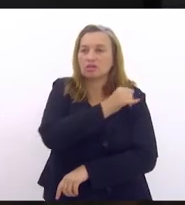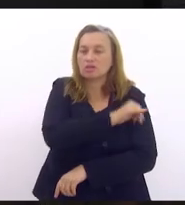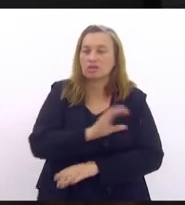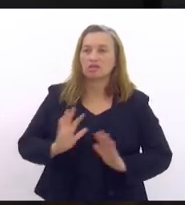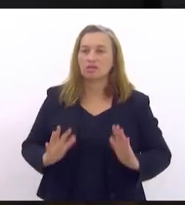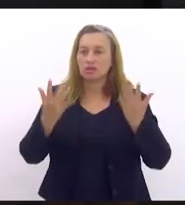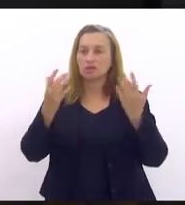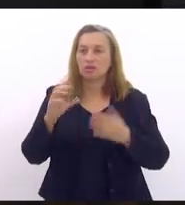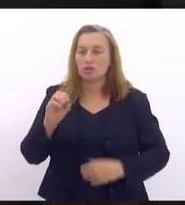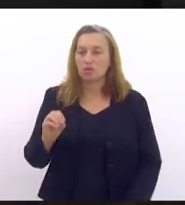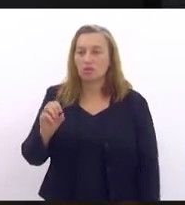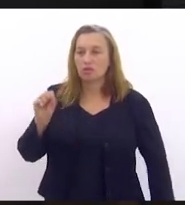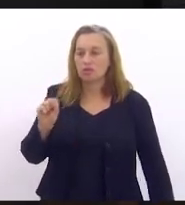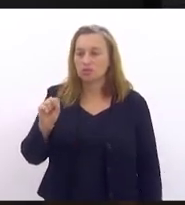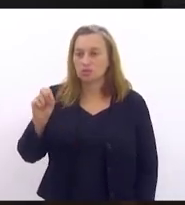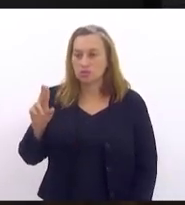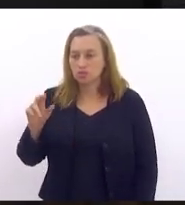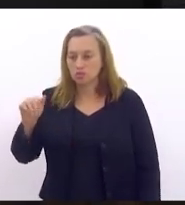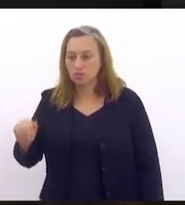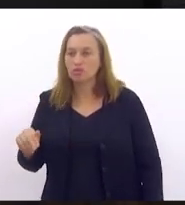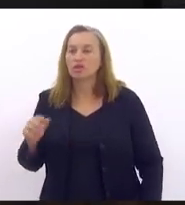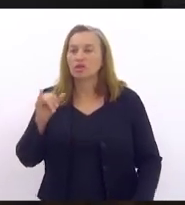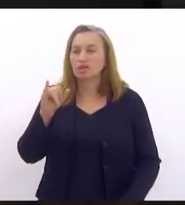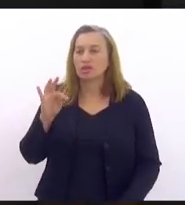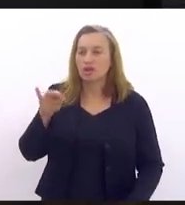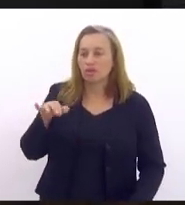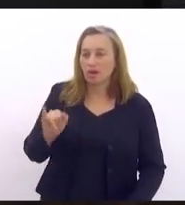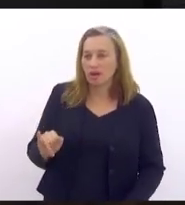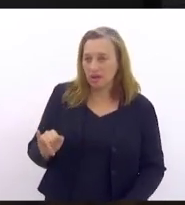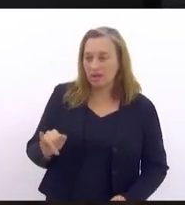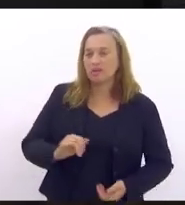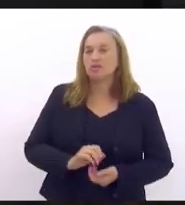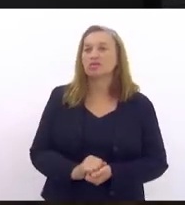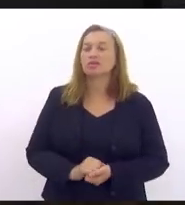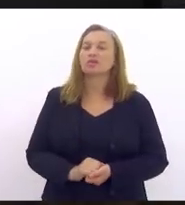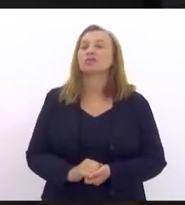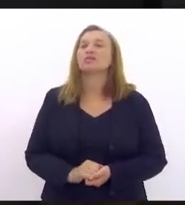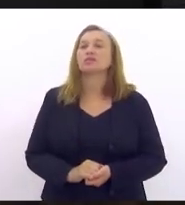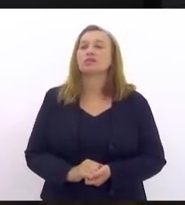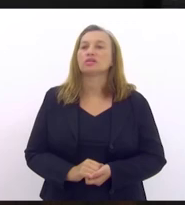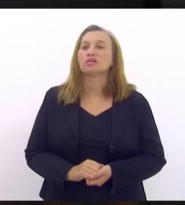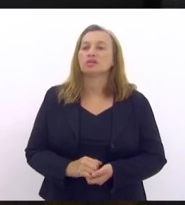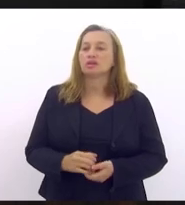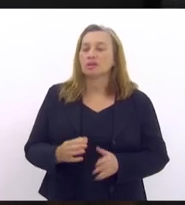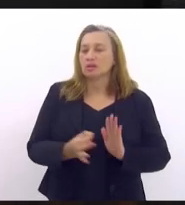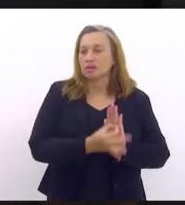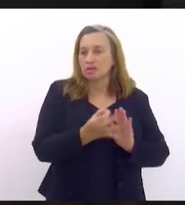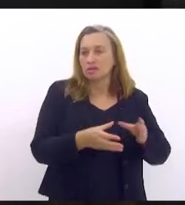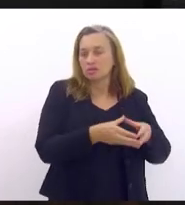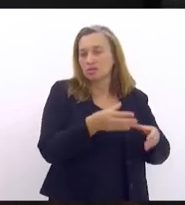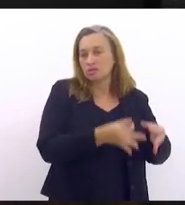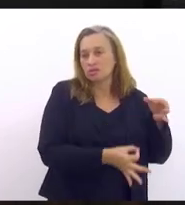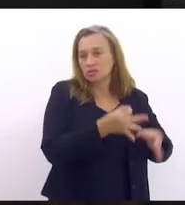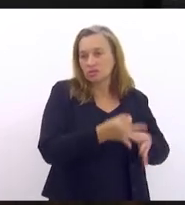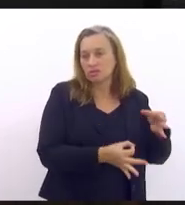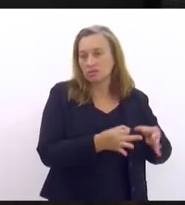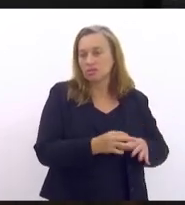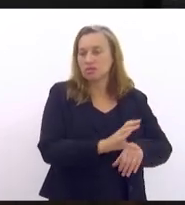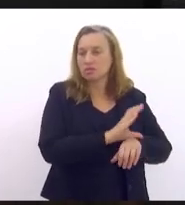Ossum Itaguaí, realizado no município de Itaguaí. Pareceres das comissões Constituição e Justiça